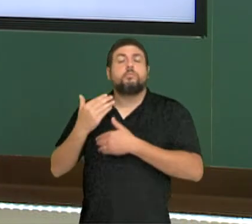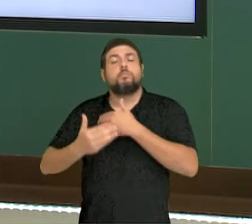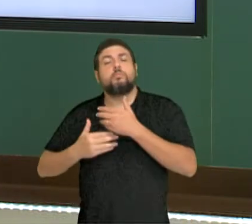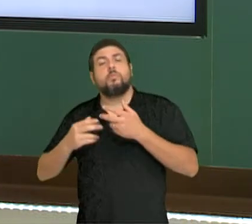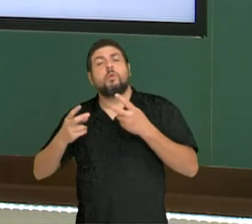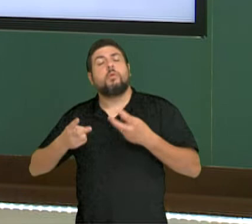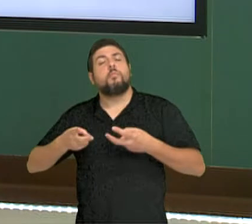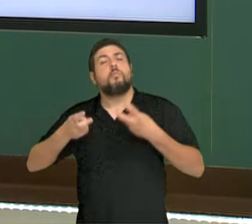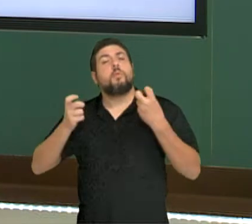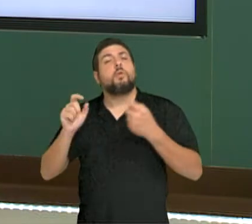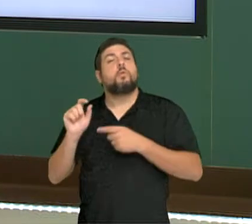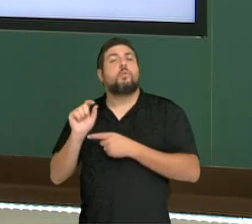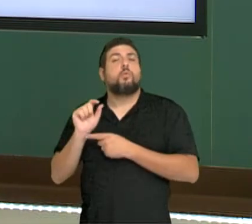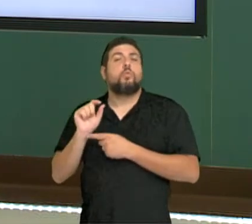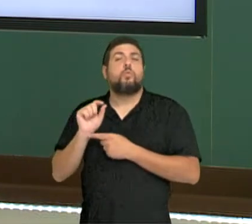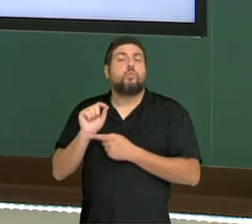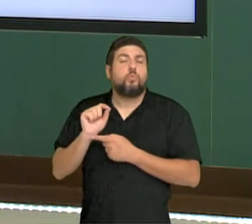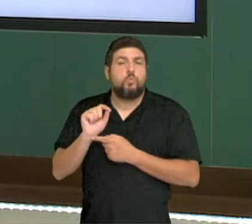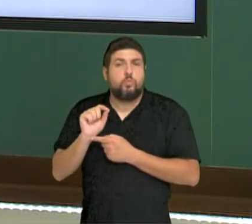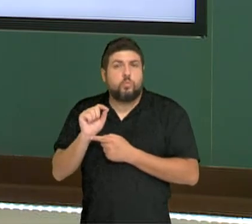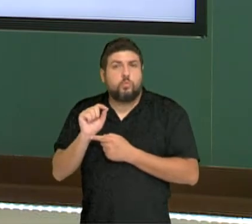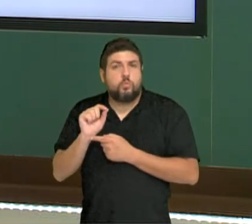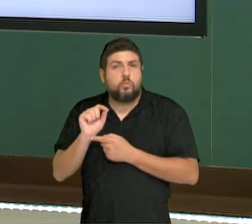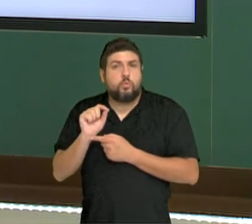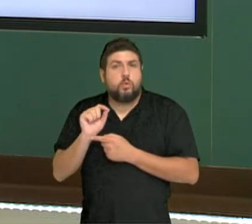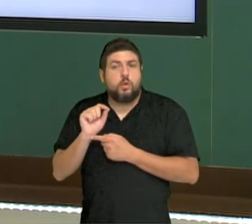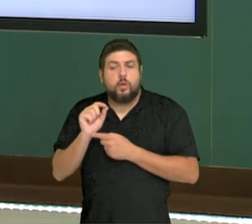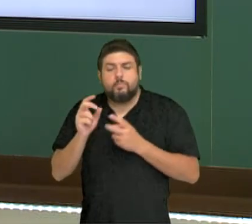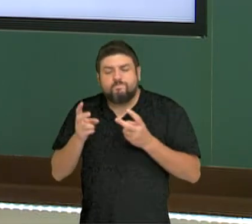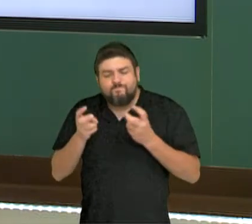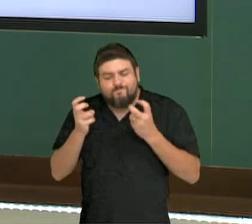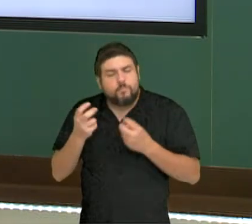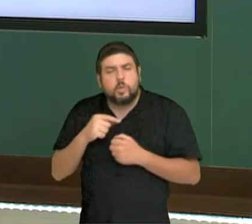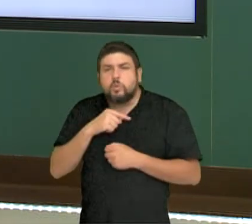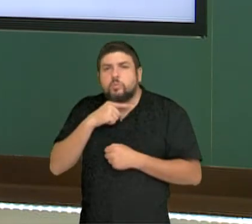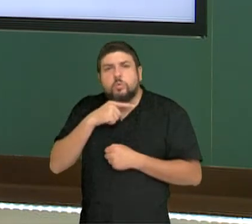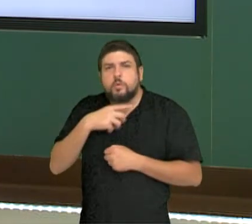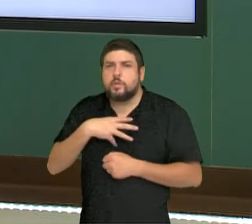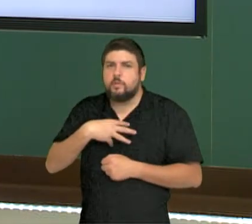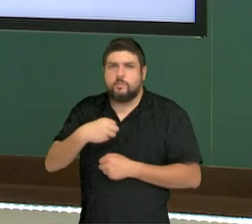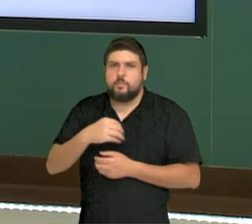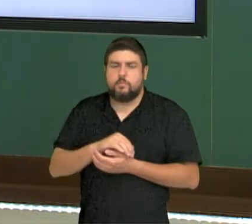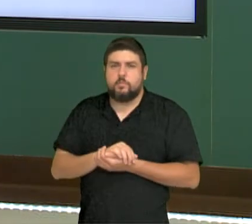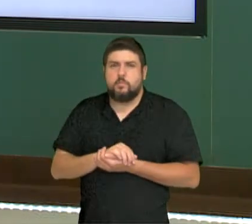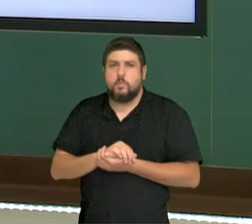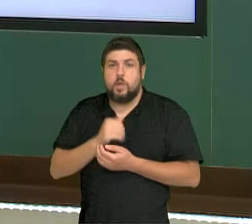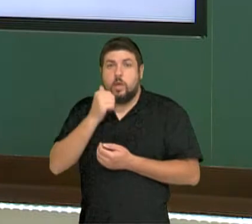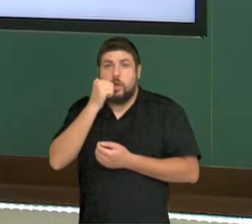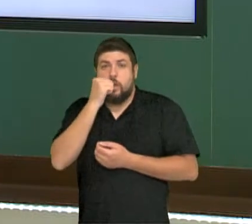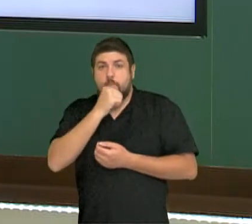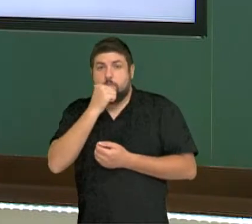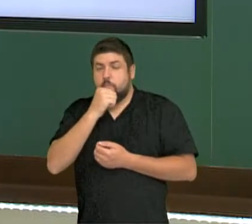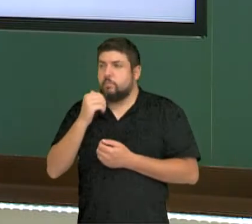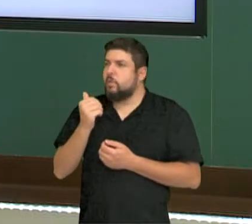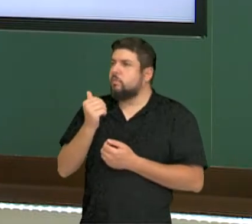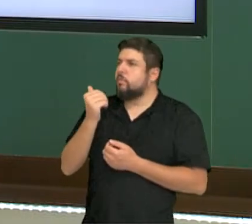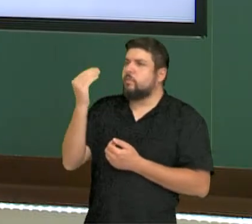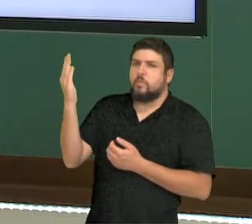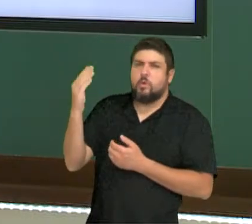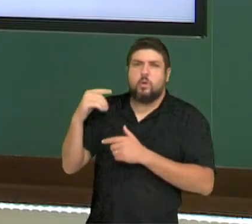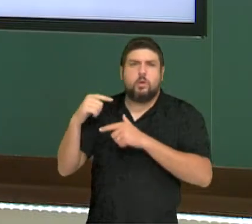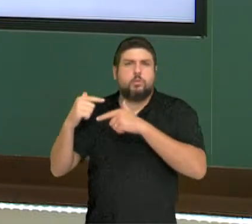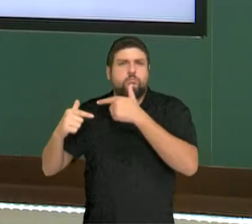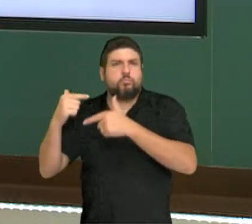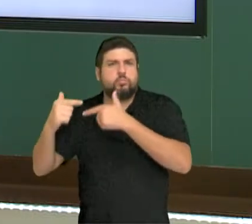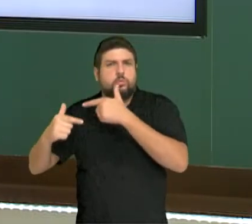perceberam que não dava para ter uma quantidade elevada de filhos até porque a mulher começou a trabalhar e não tinha como cuidar